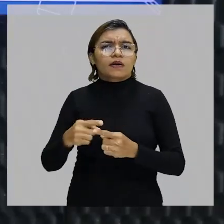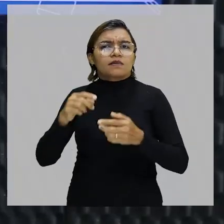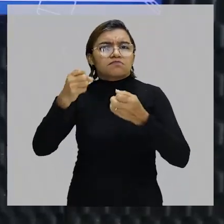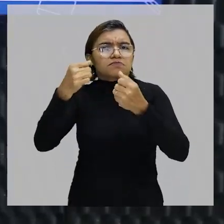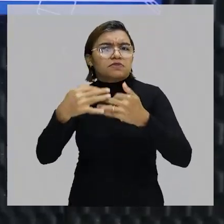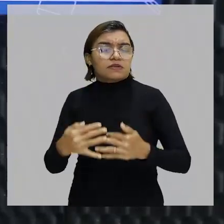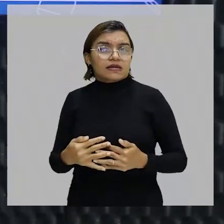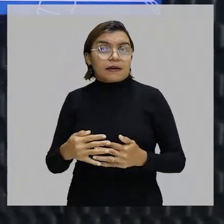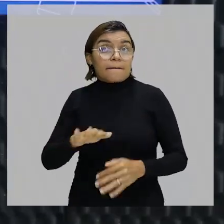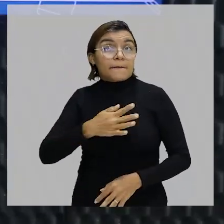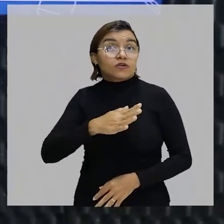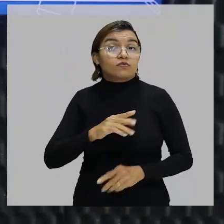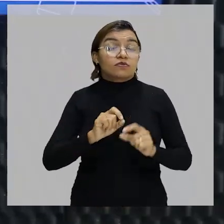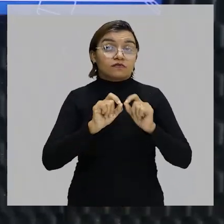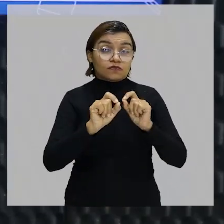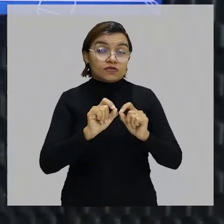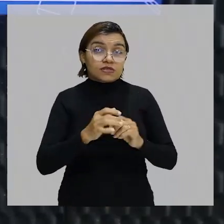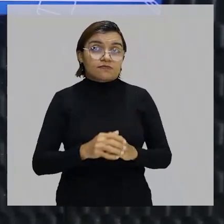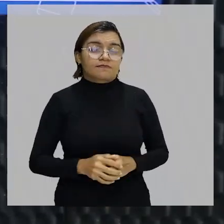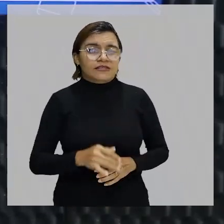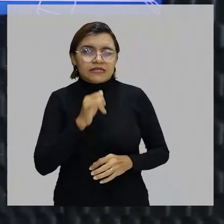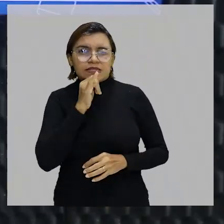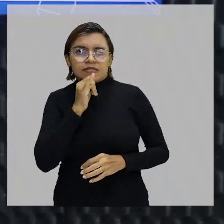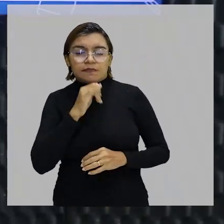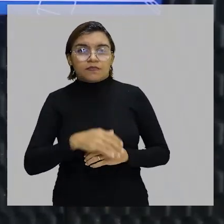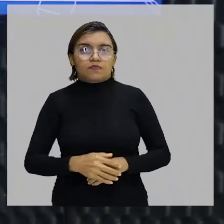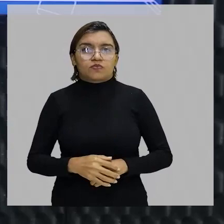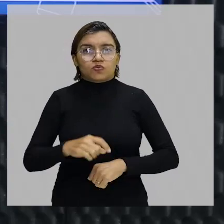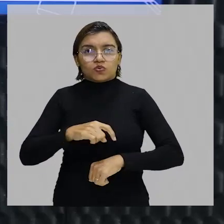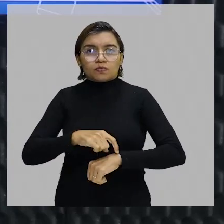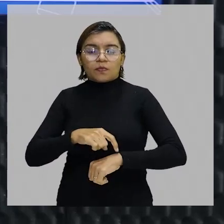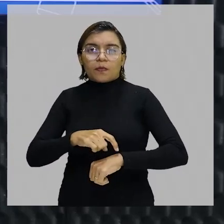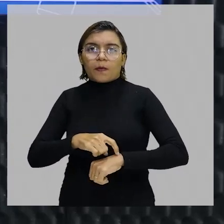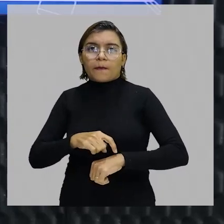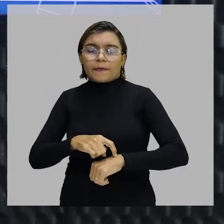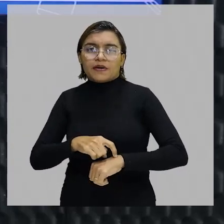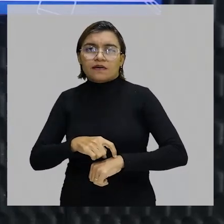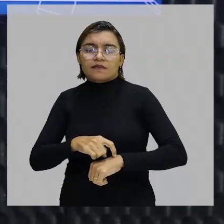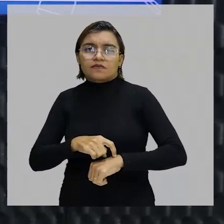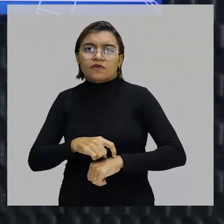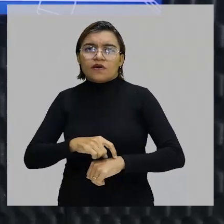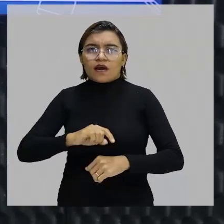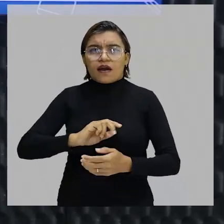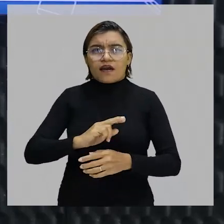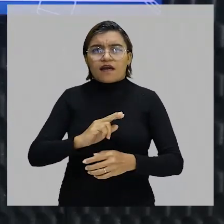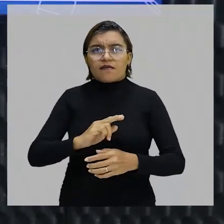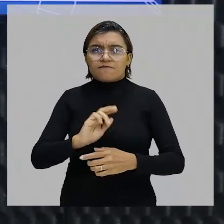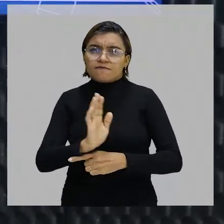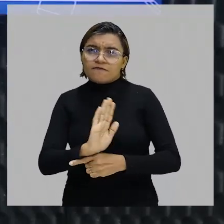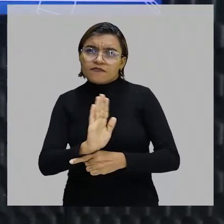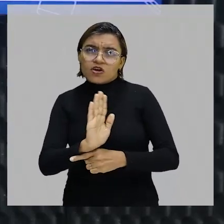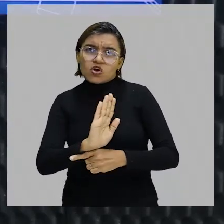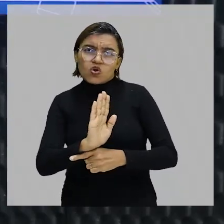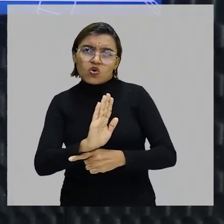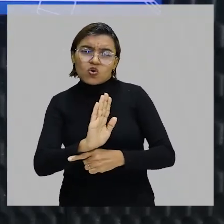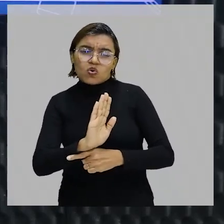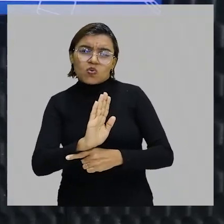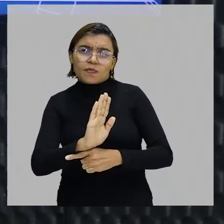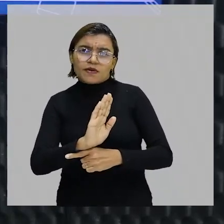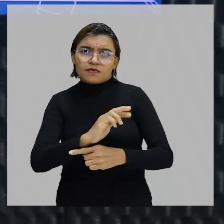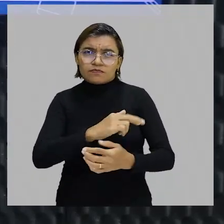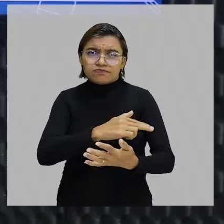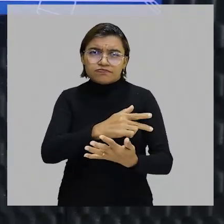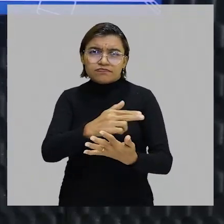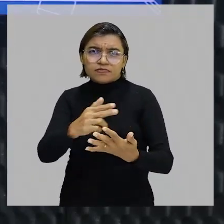ou menos o que vocês passam quando você assiste, por exemplo, séries nas plataformas de streaming ou filmes. Não achem que um filme é